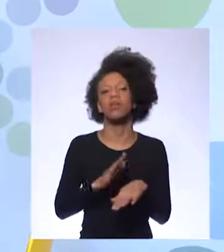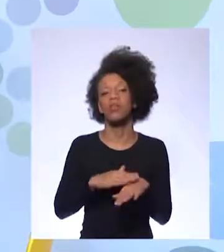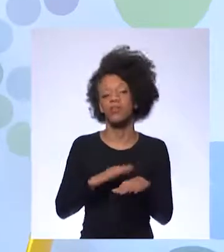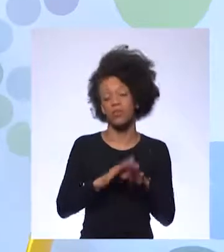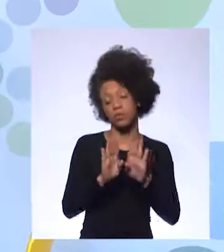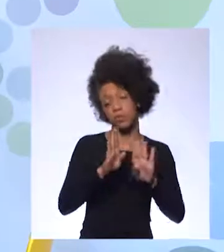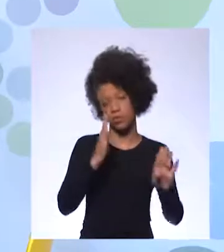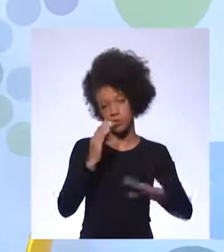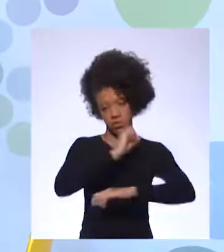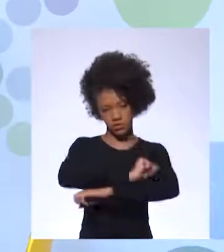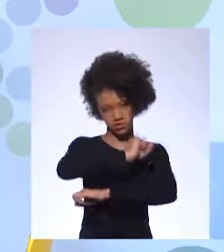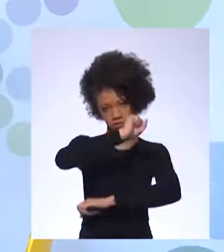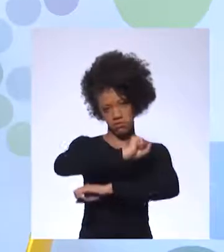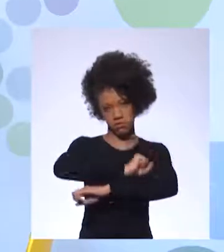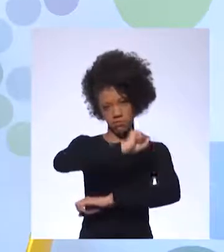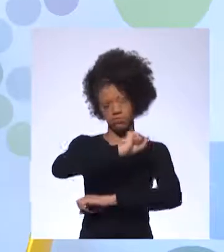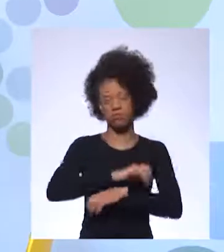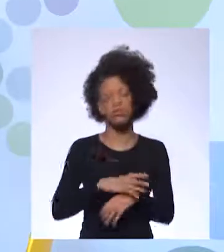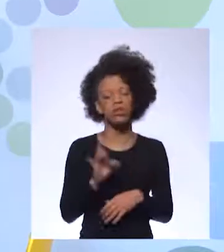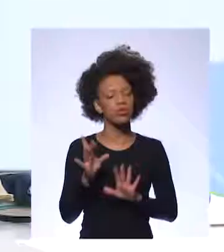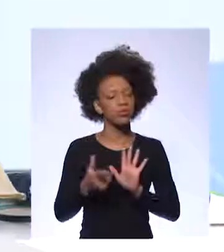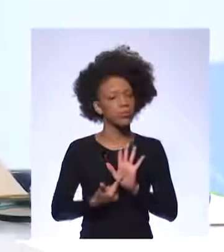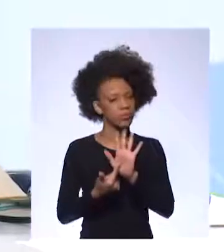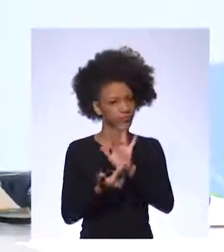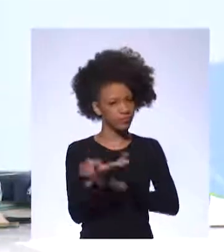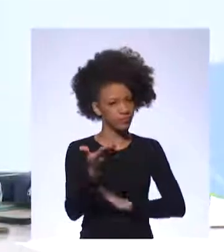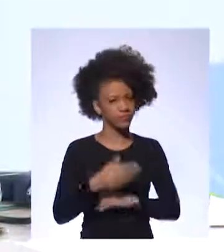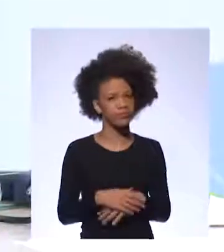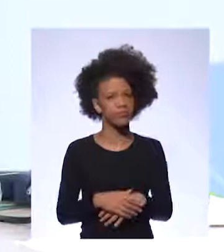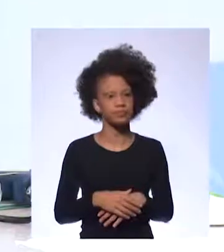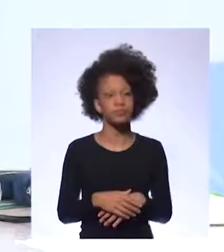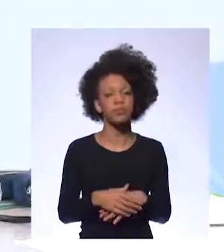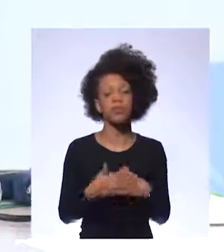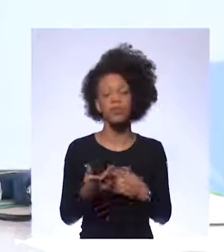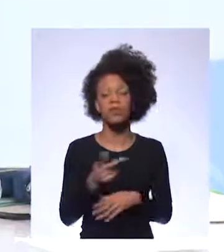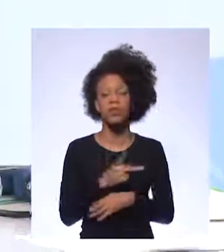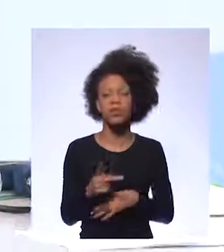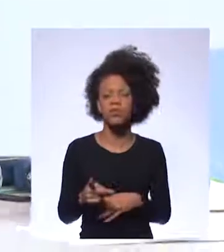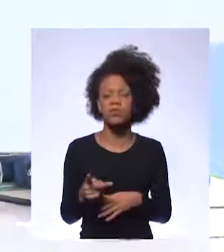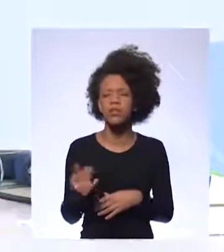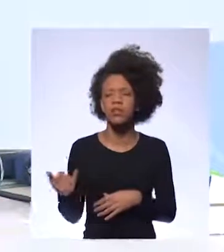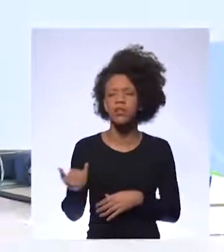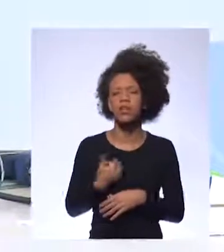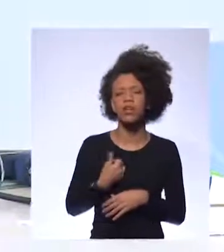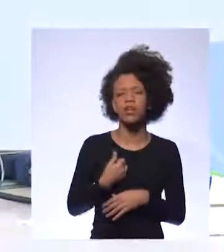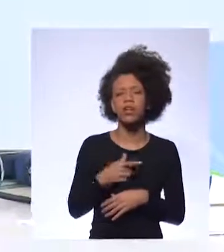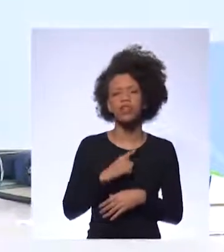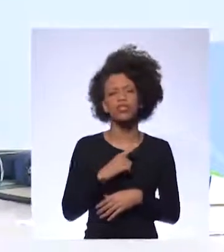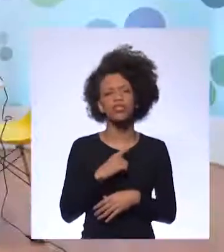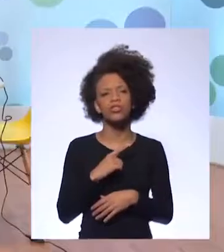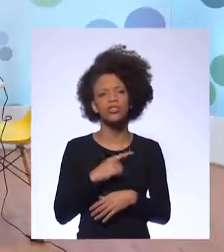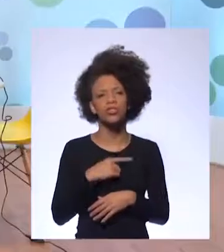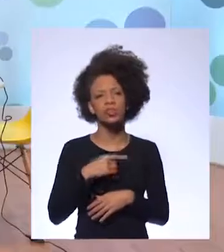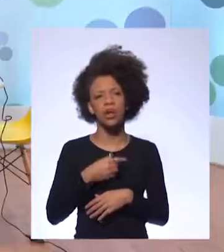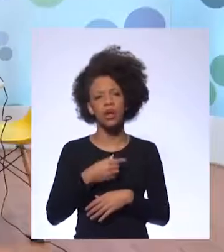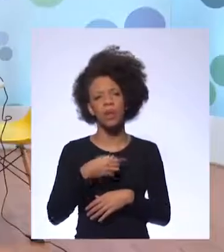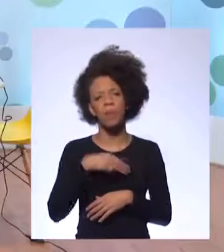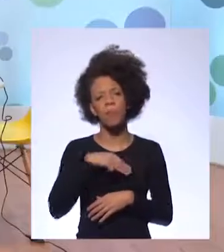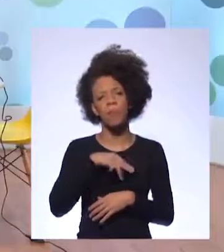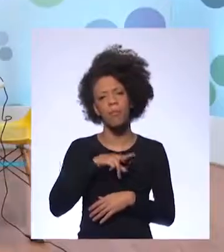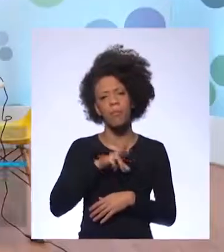portinha e janelinha a turma só para mostrar para vocês agora a pro já não me falou que tinha muro sim